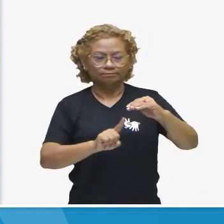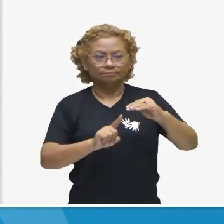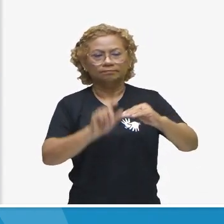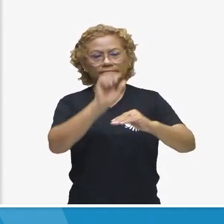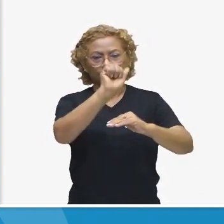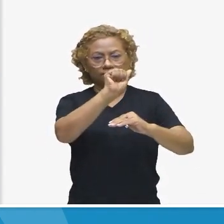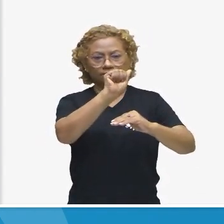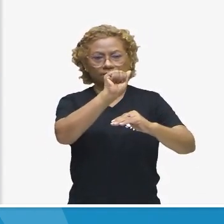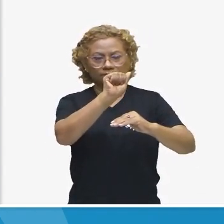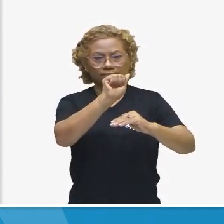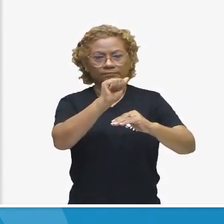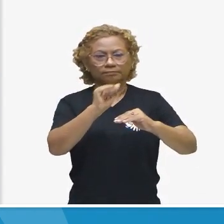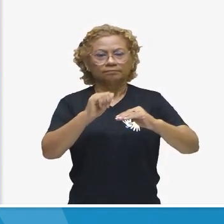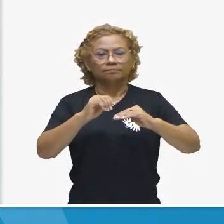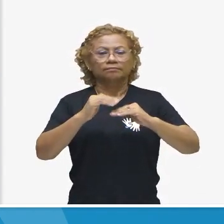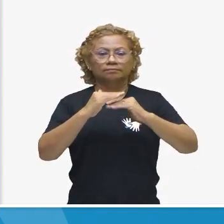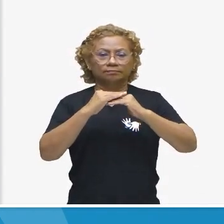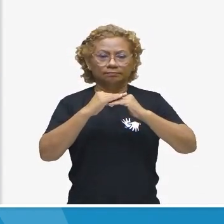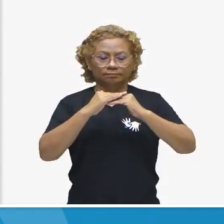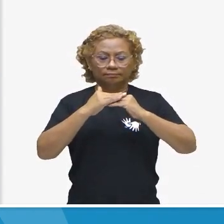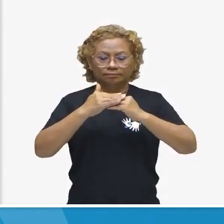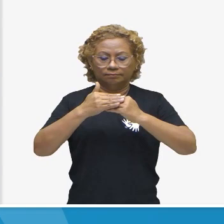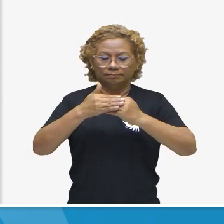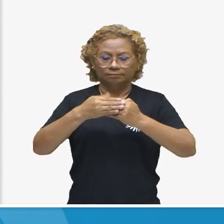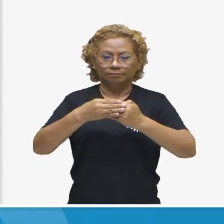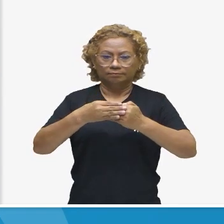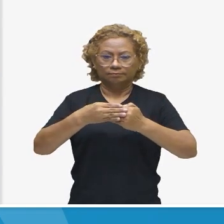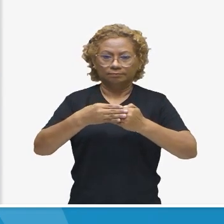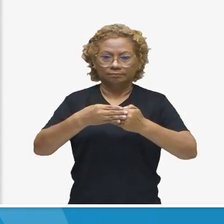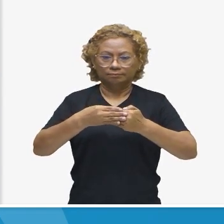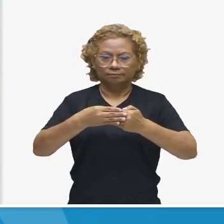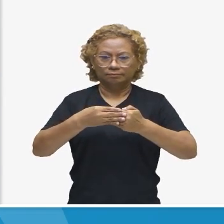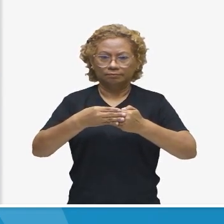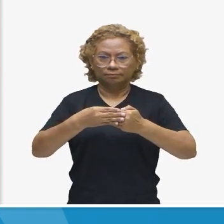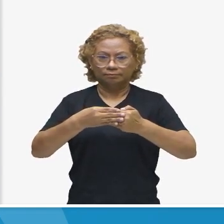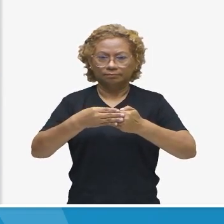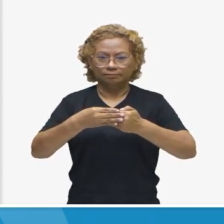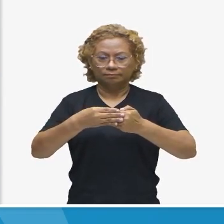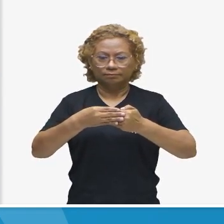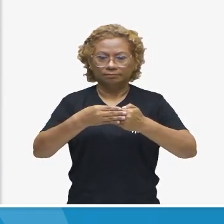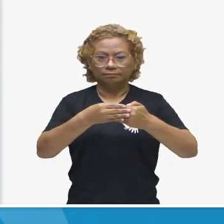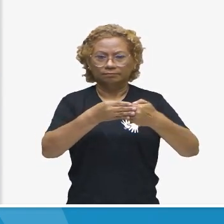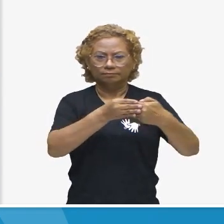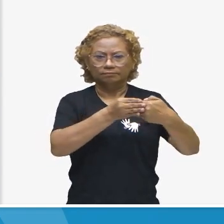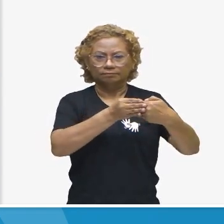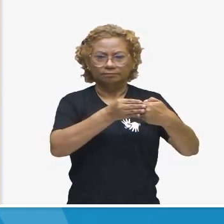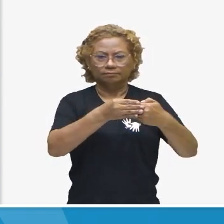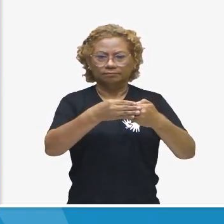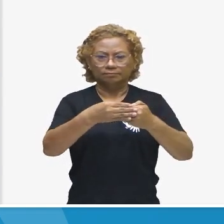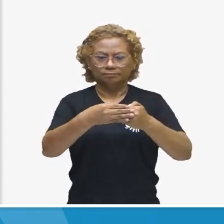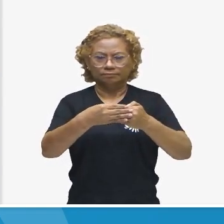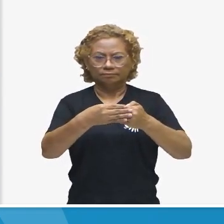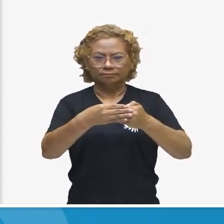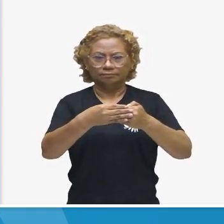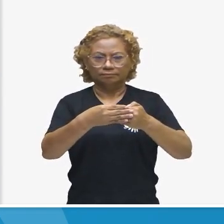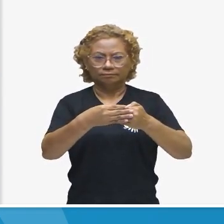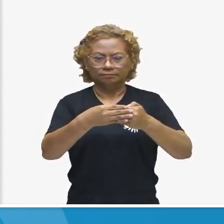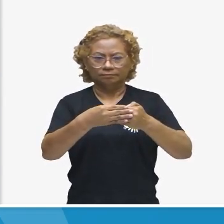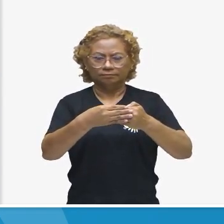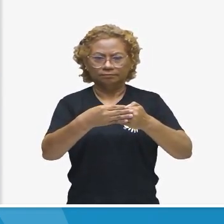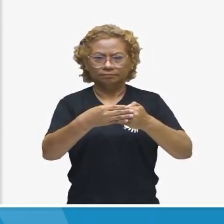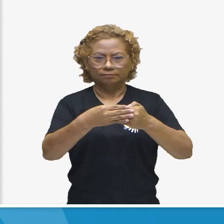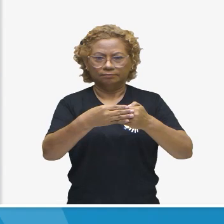projetando essa sombra sobre o plano. Agora, quando a gente olha de uma perspectiva diferente, de um ponto de